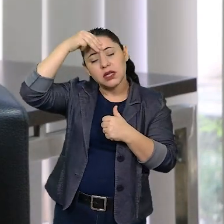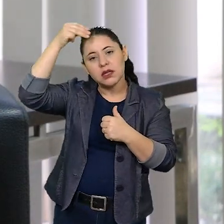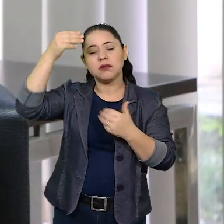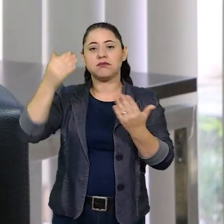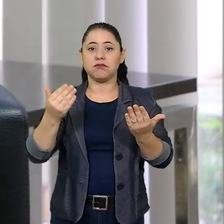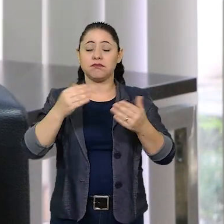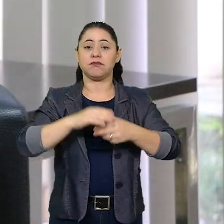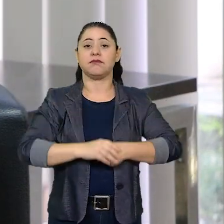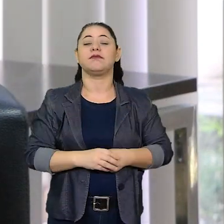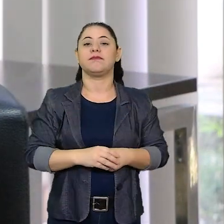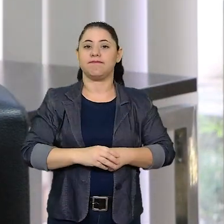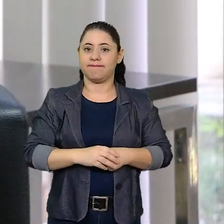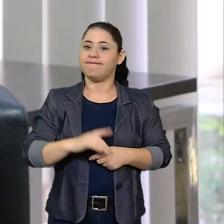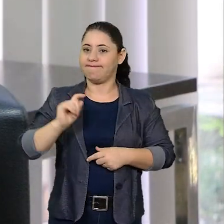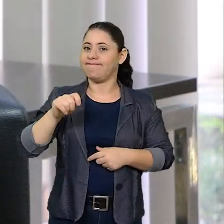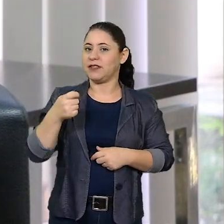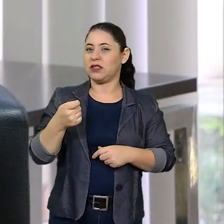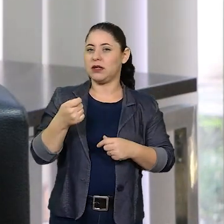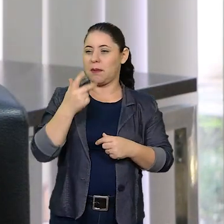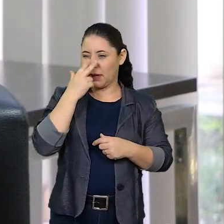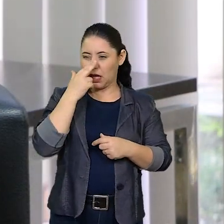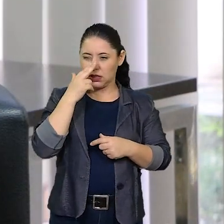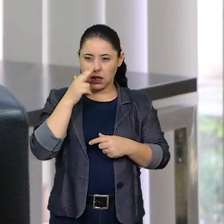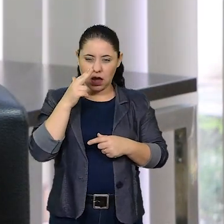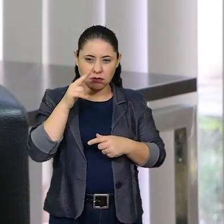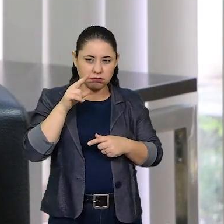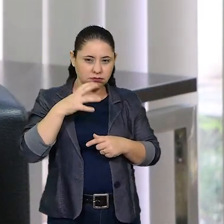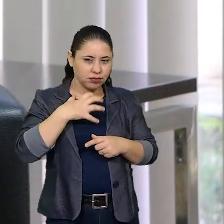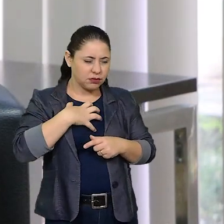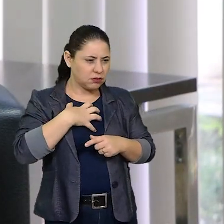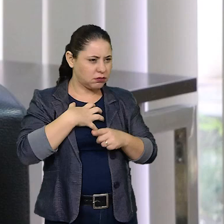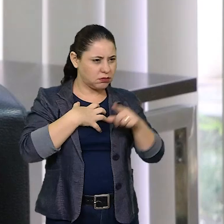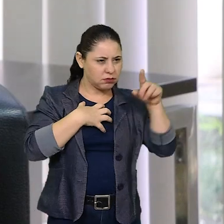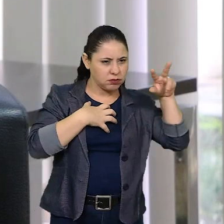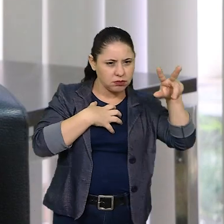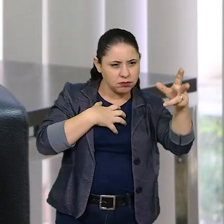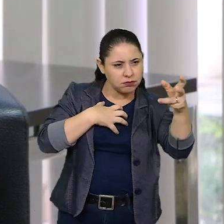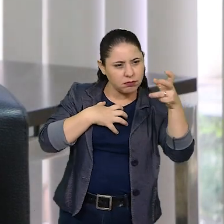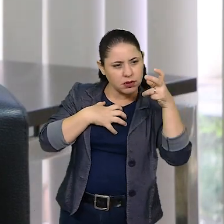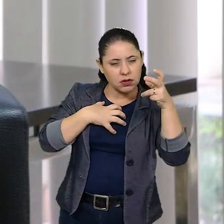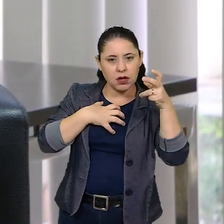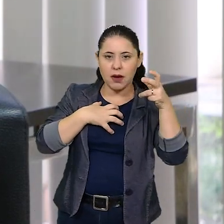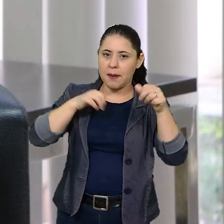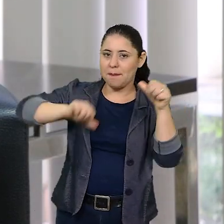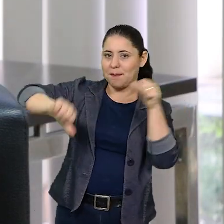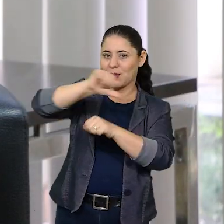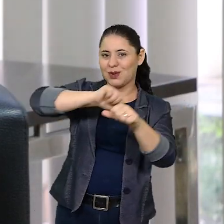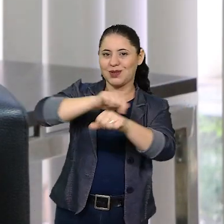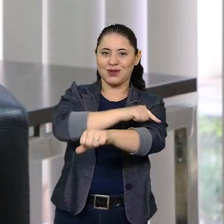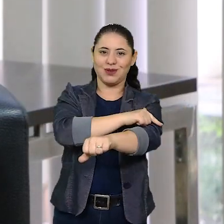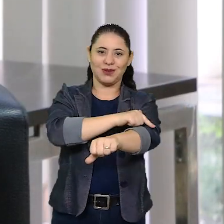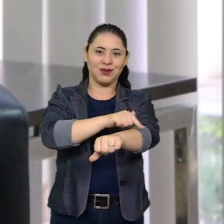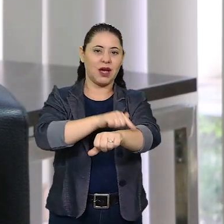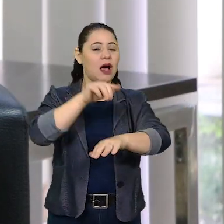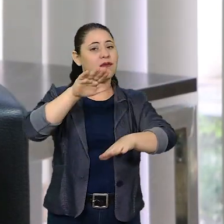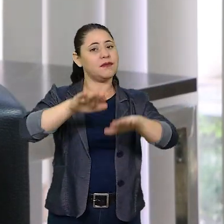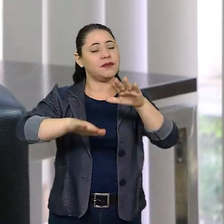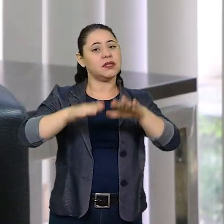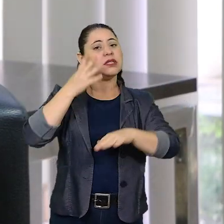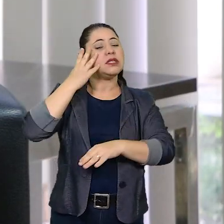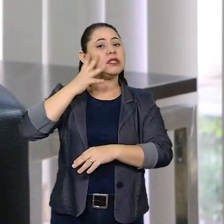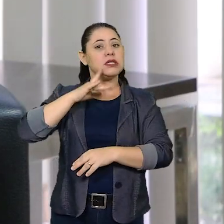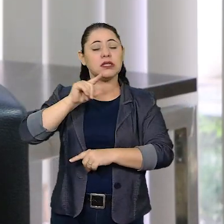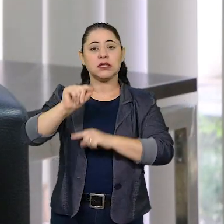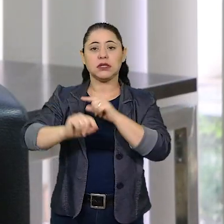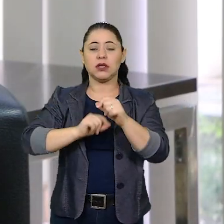um padrinho, né? Então, esses sinais, eles podem ser percebidos. As mudanças de comportamento, às vezes